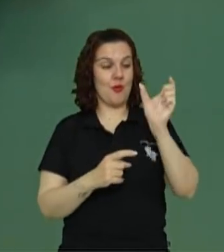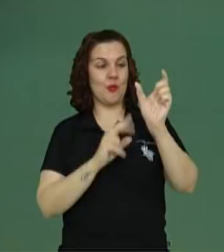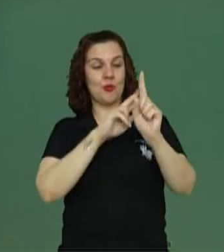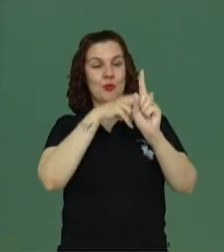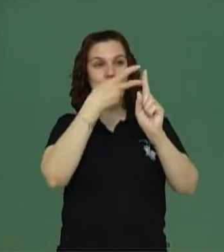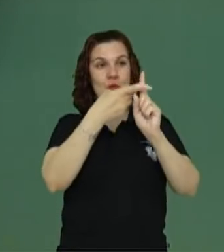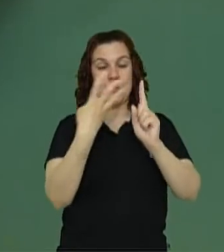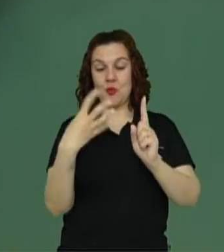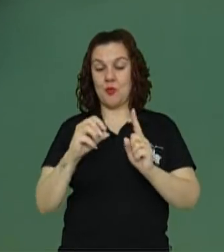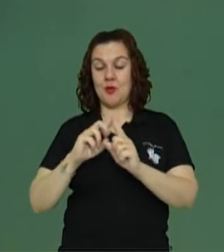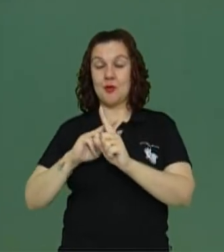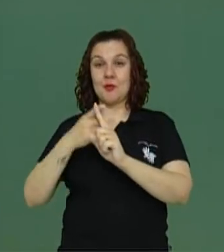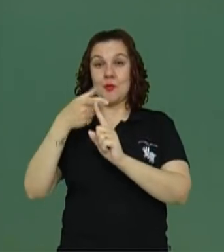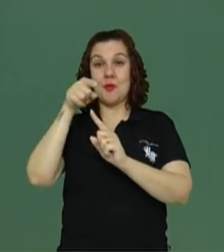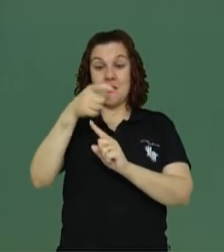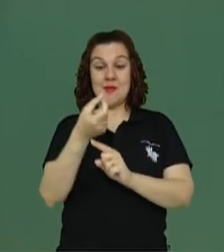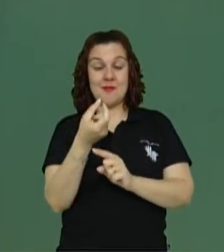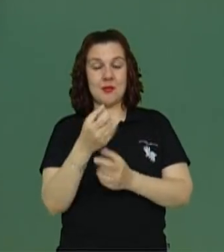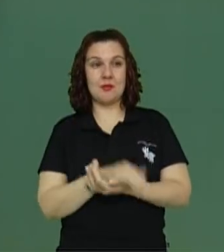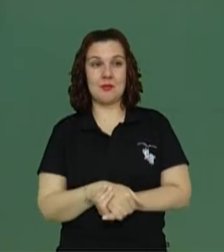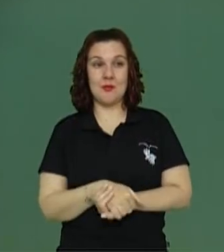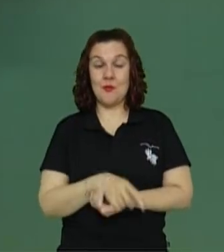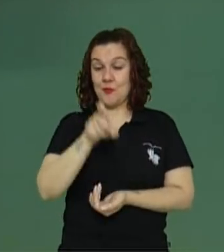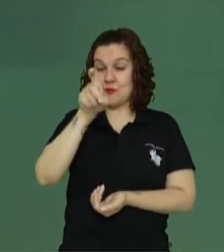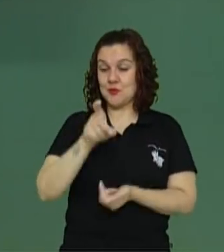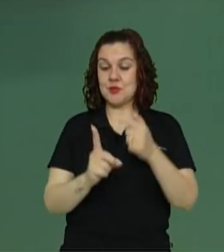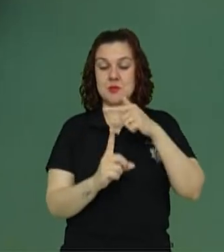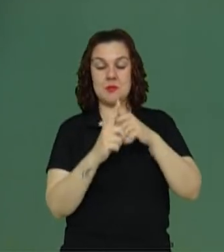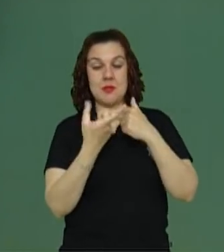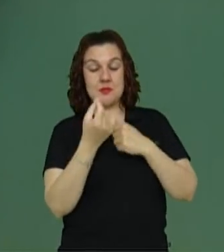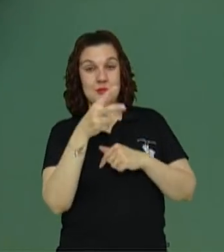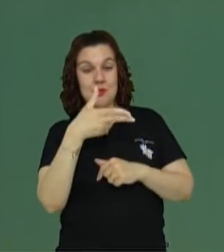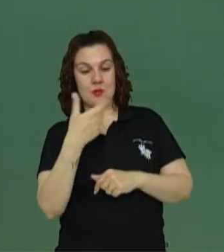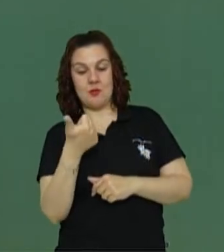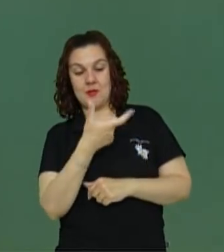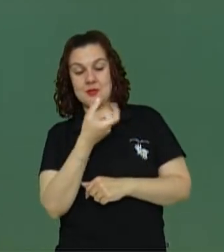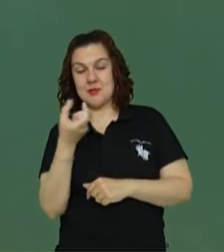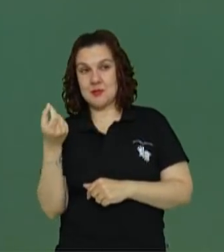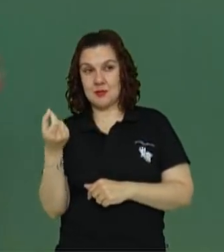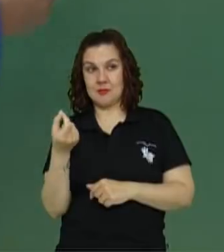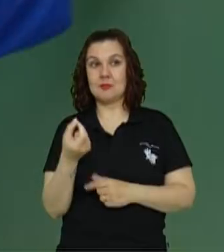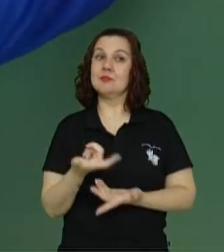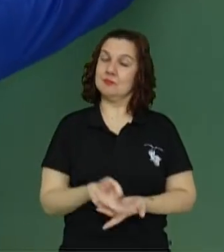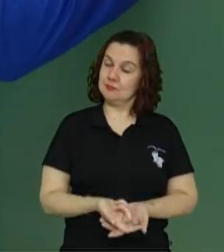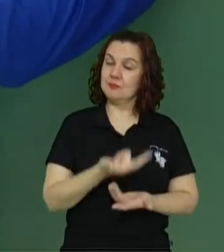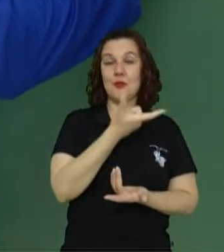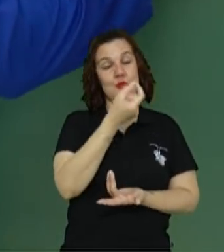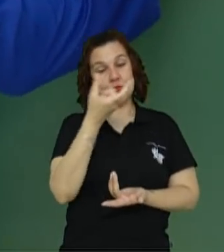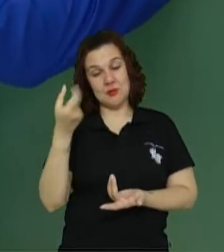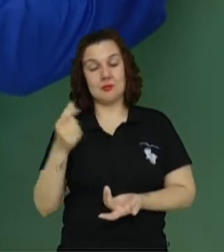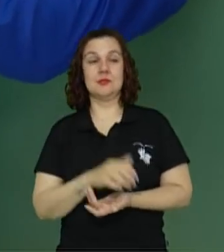x e 40 é o dobro de 20. Então, se x mais 20 é igual a 100, 2x mais 40,